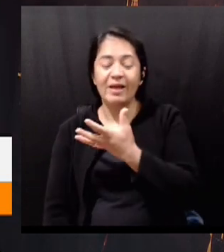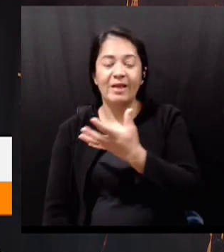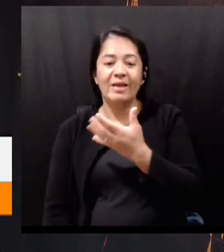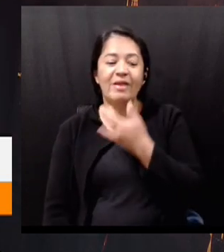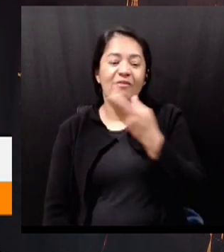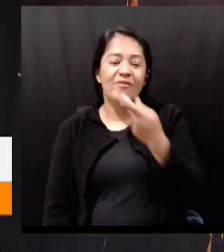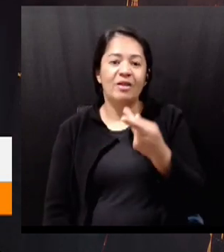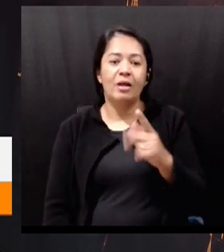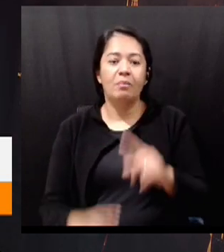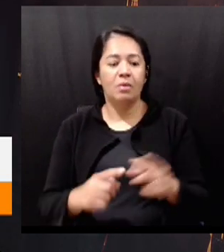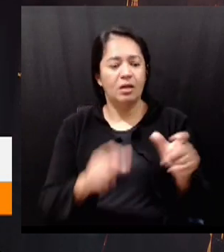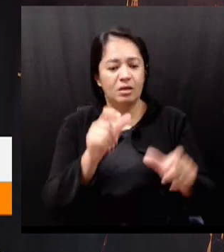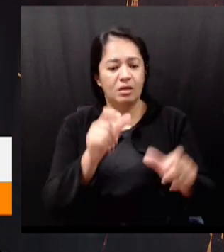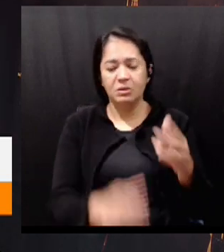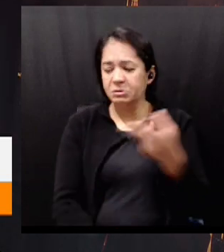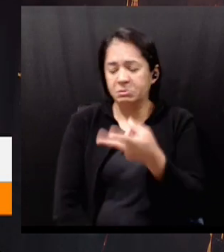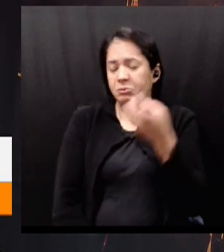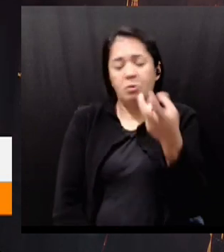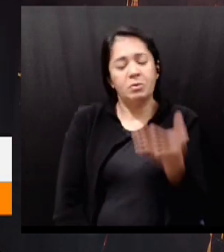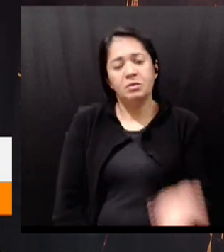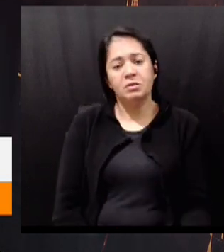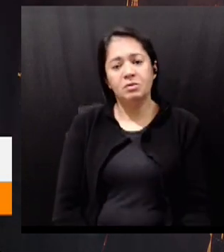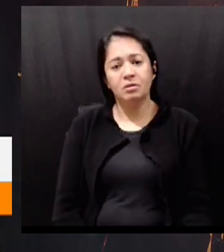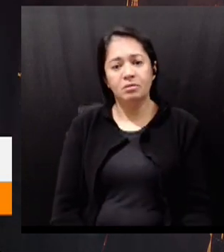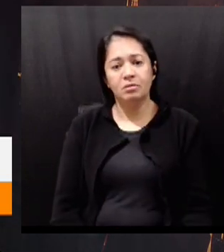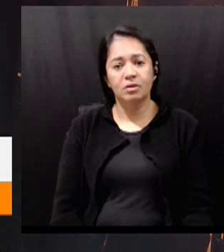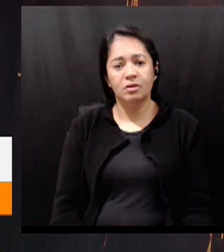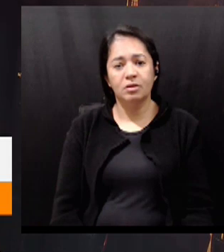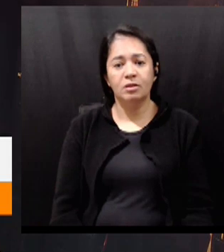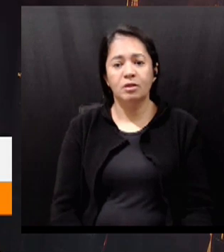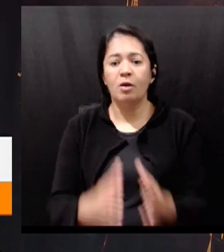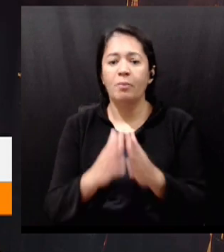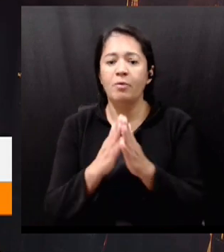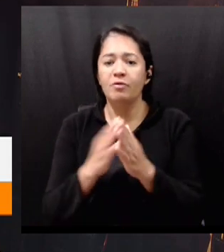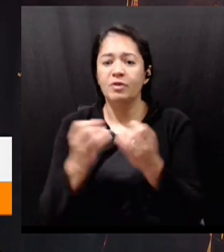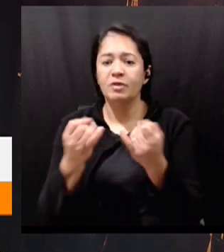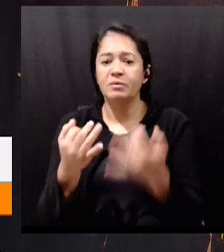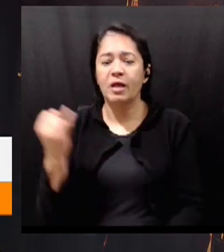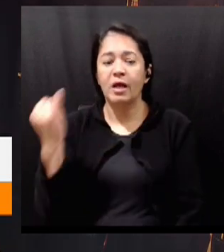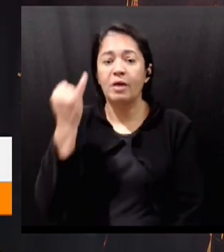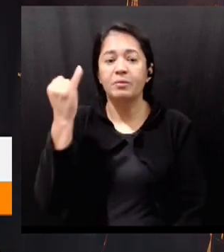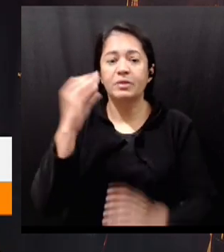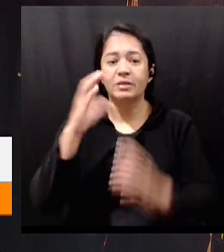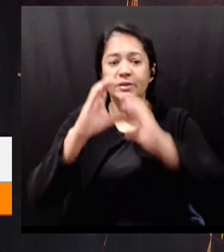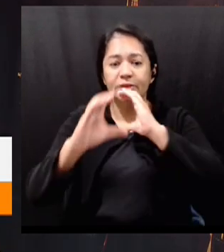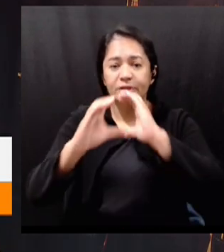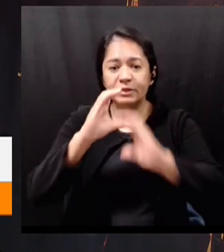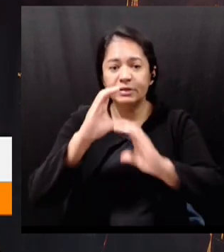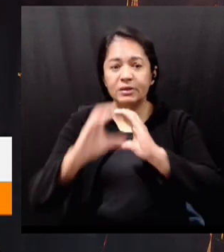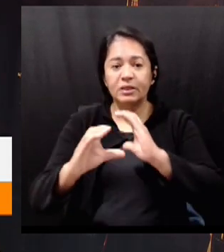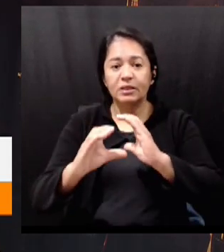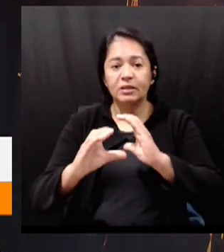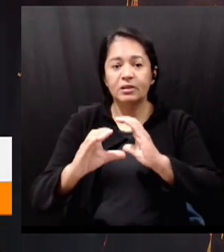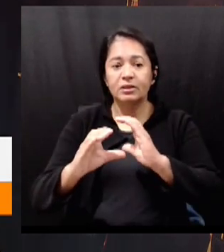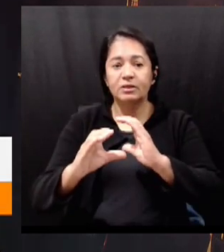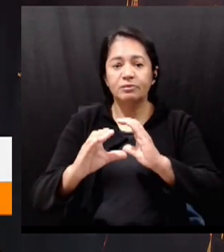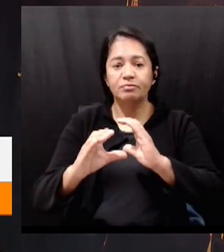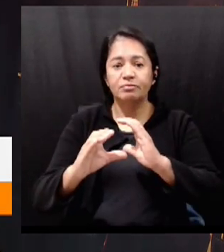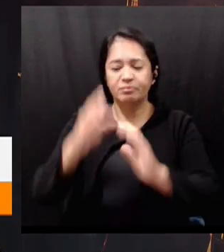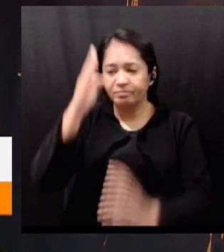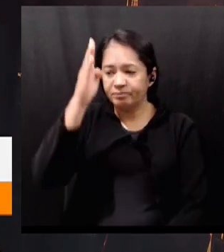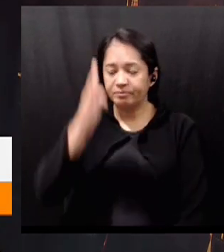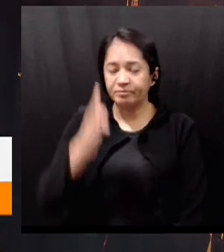está percebendo isso. Então, eu gostaria que você falasse sobre a importância da comunicação, né, da comunicação assertiva e